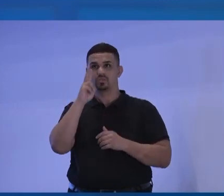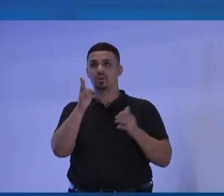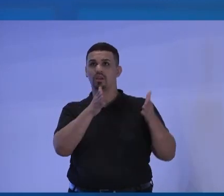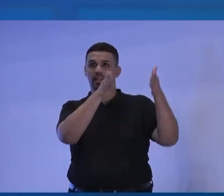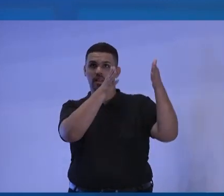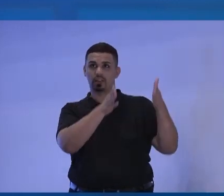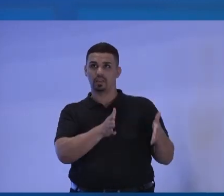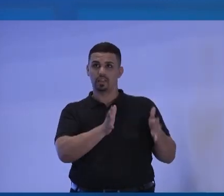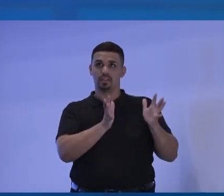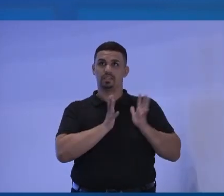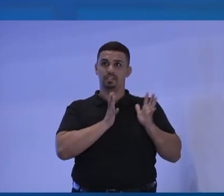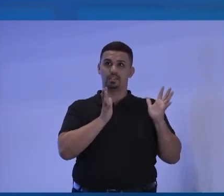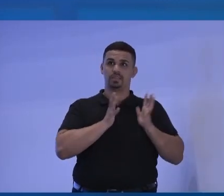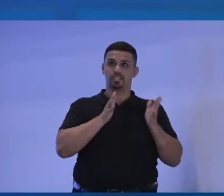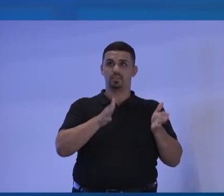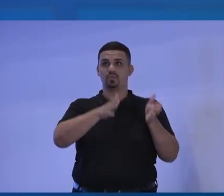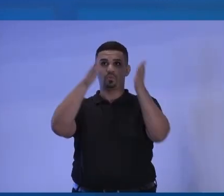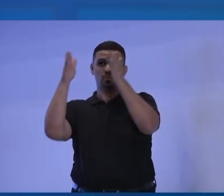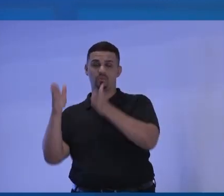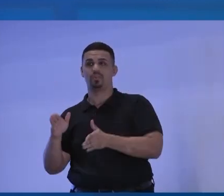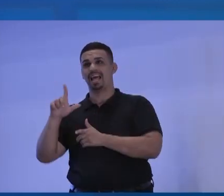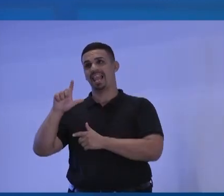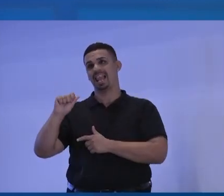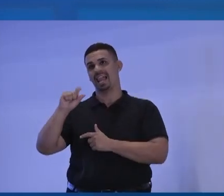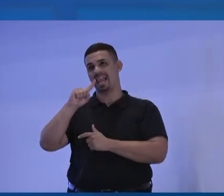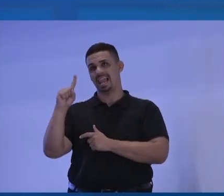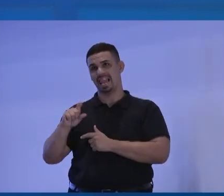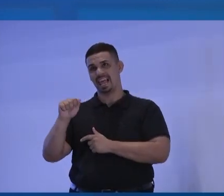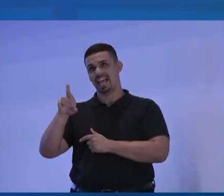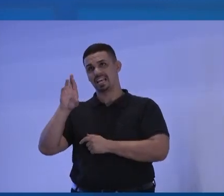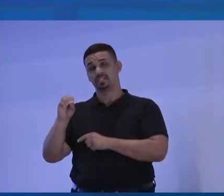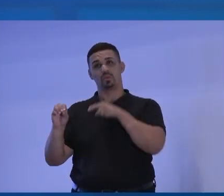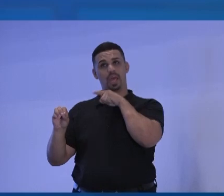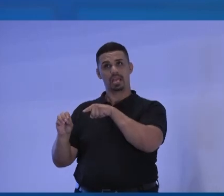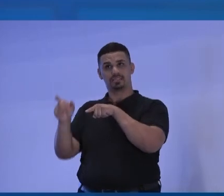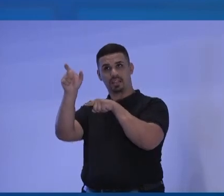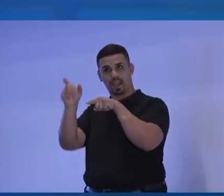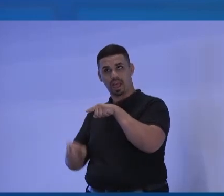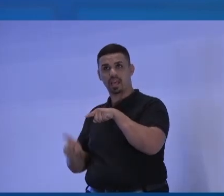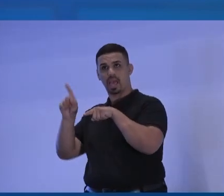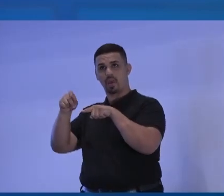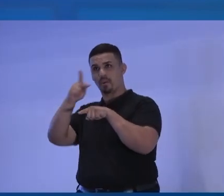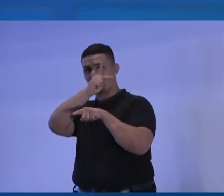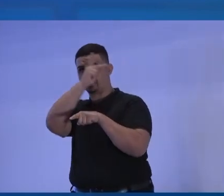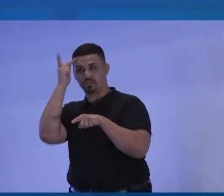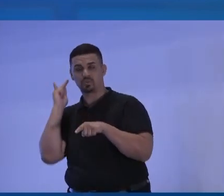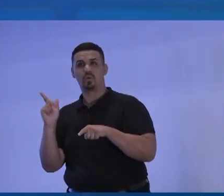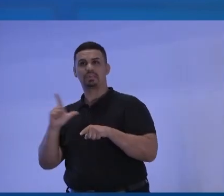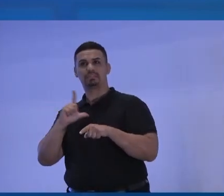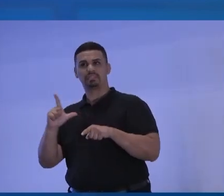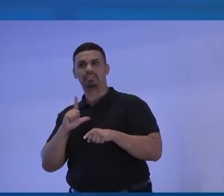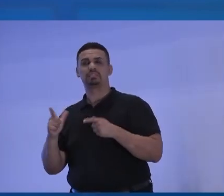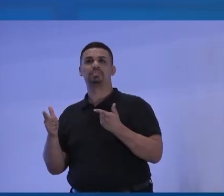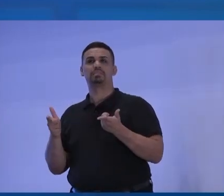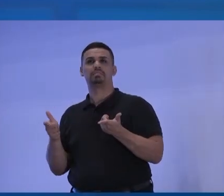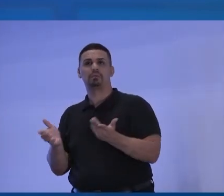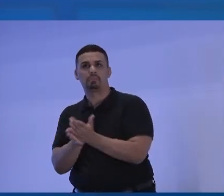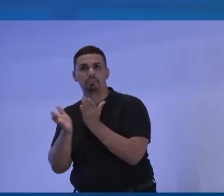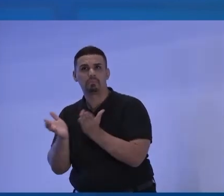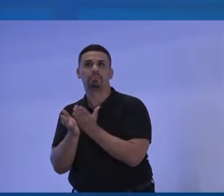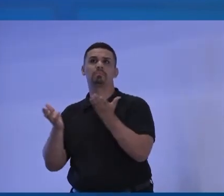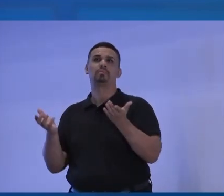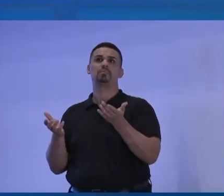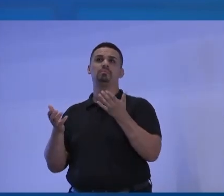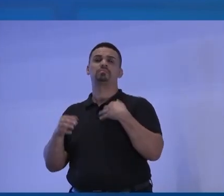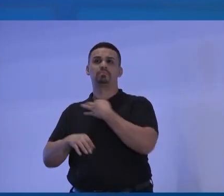mendigo com o corpo coberto de chagas, né? Era um leproso, e que vivia às portas do rico, e o rico